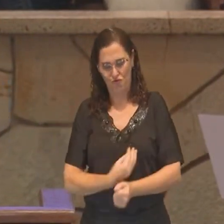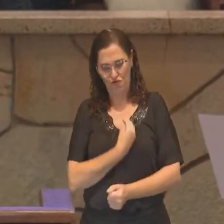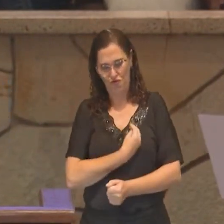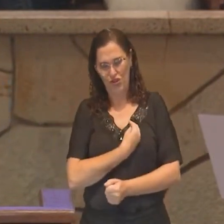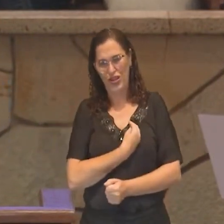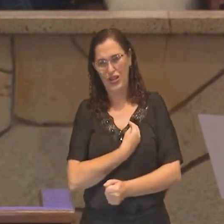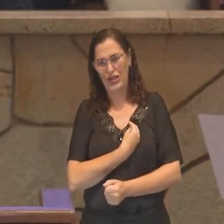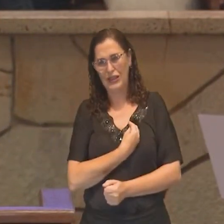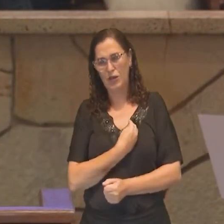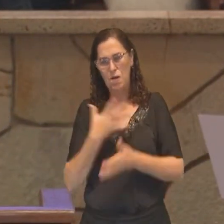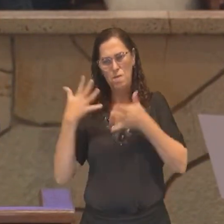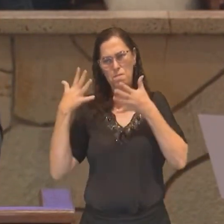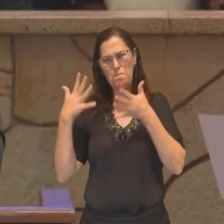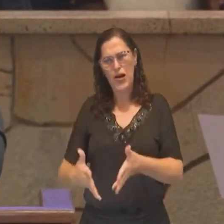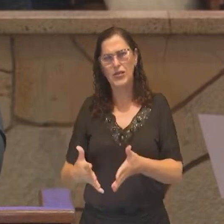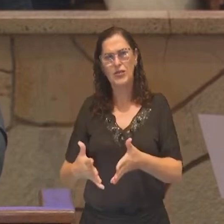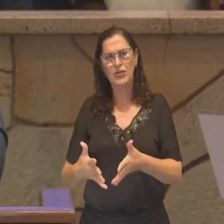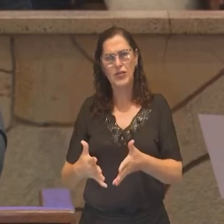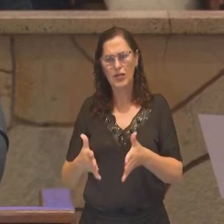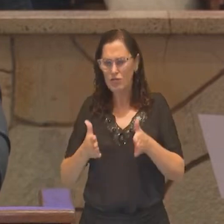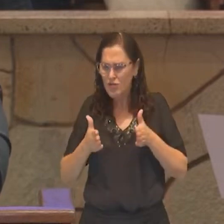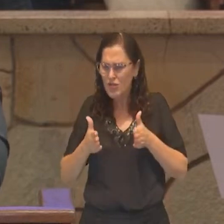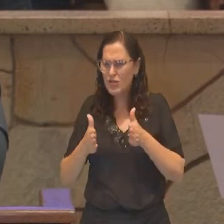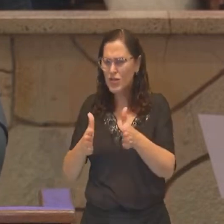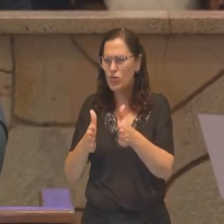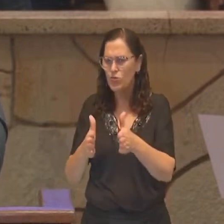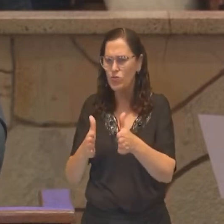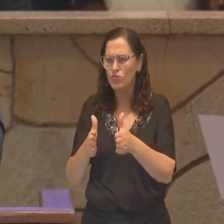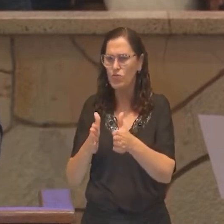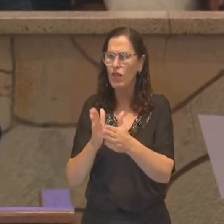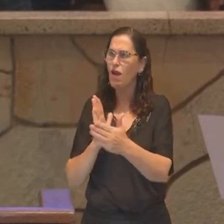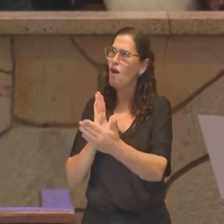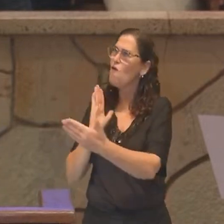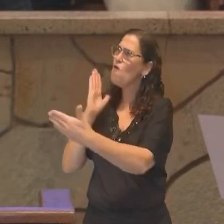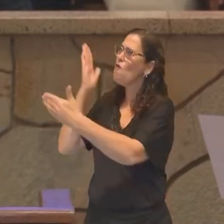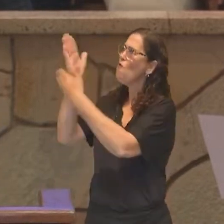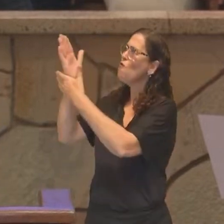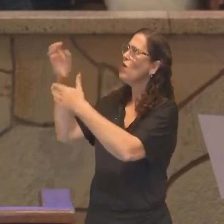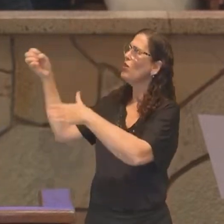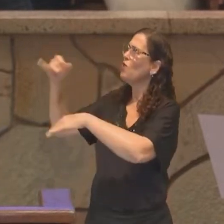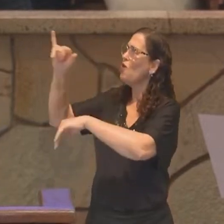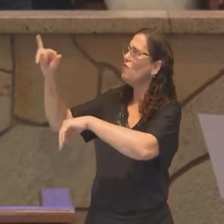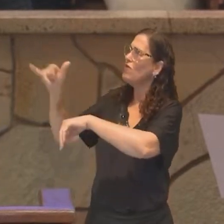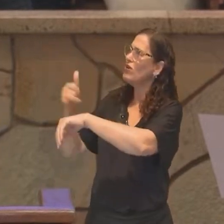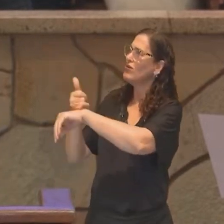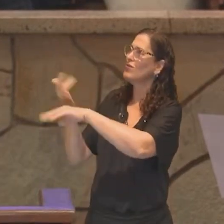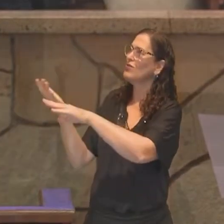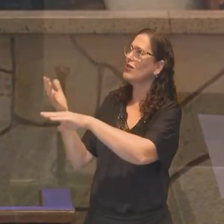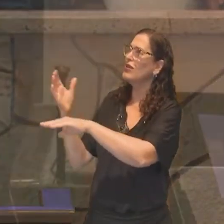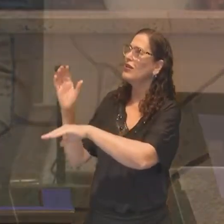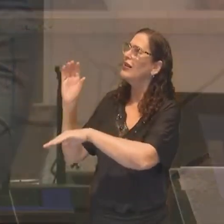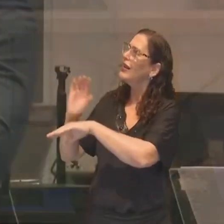aqueles que participarem dessa maratona rumo à Nova Canaã.